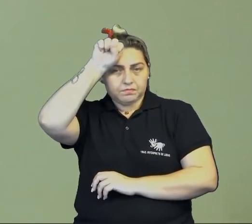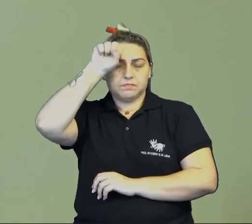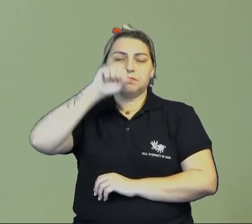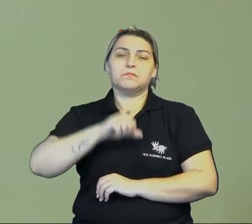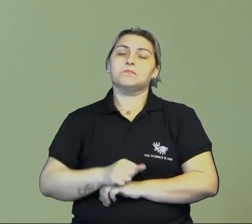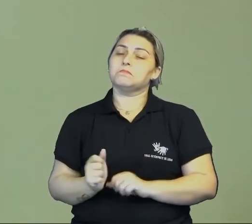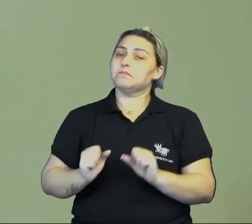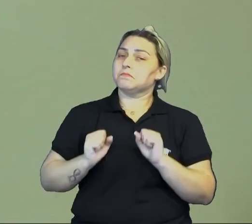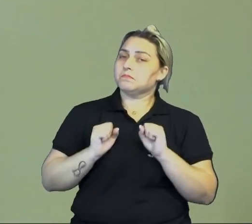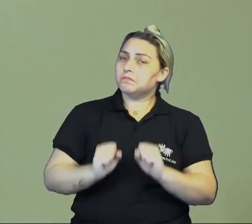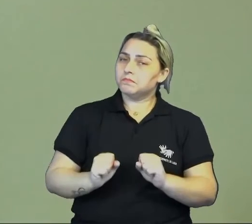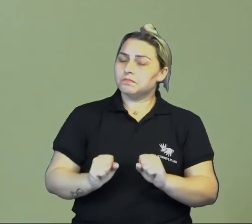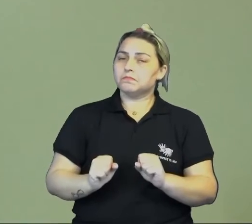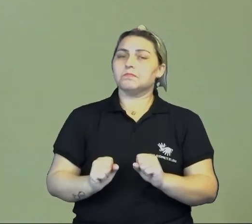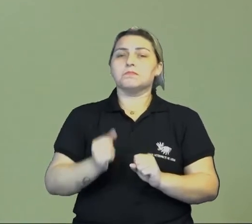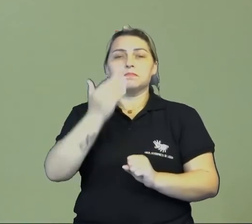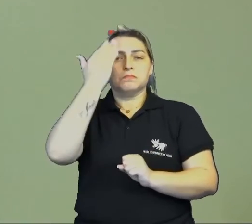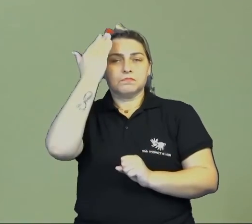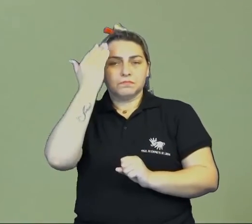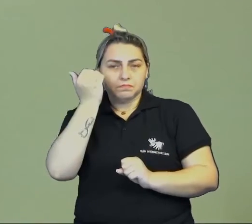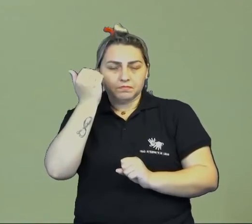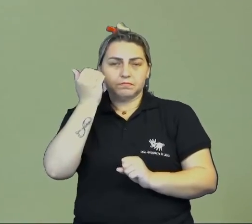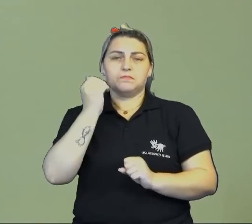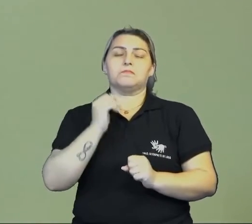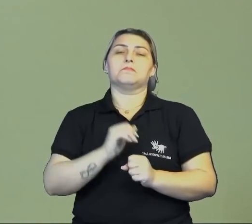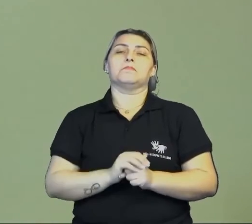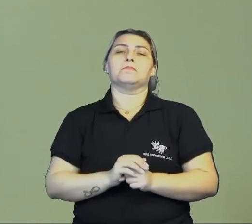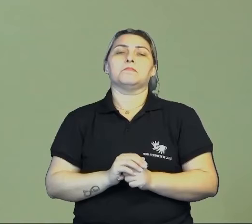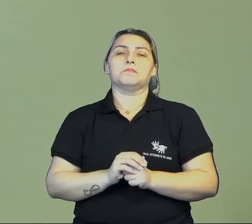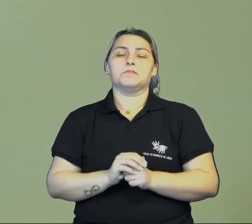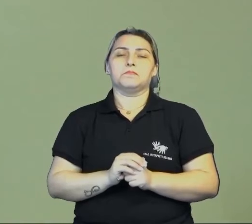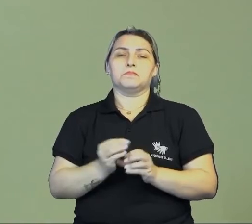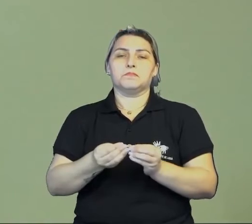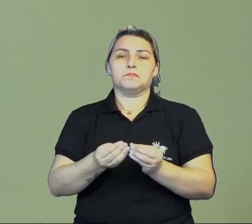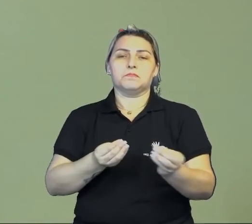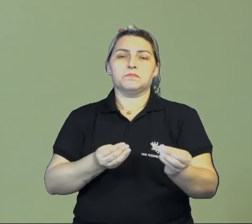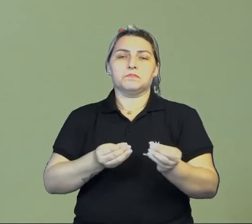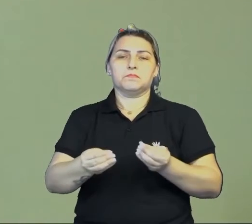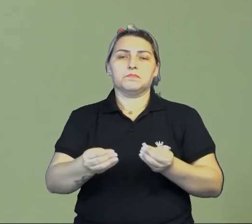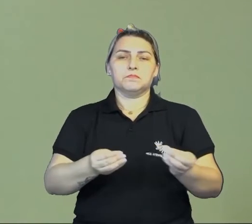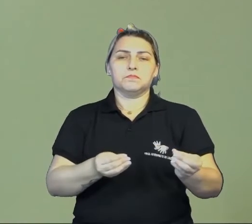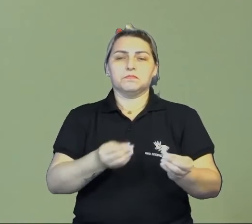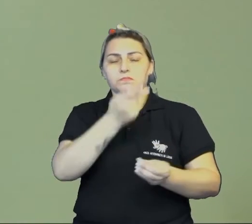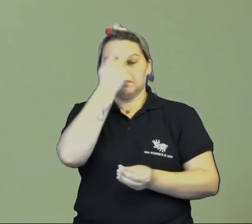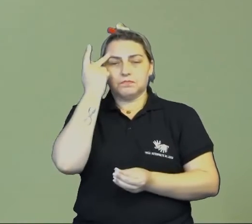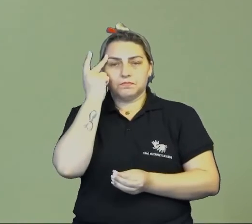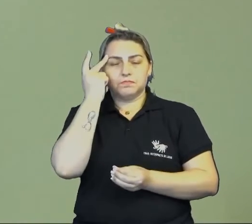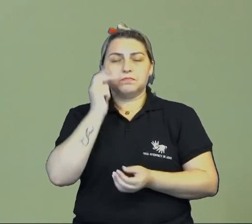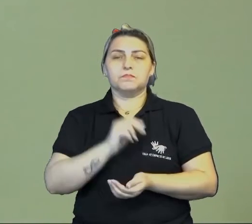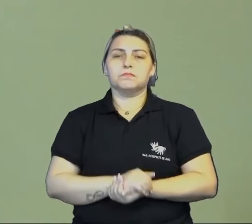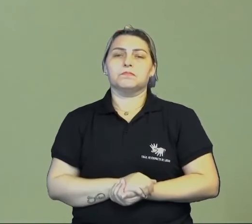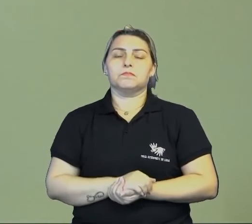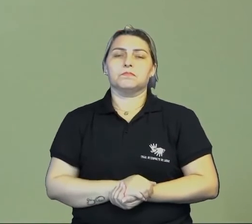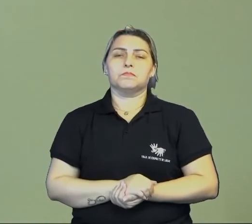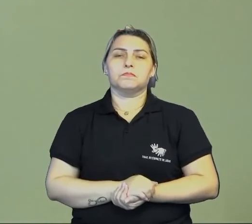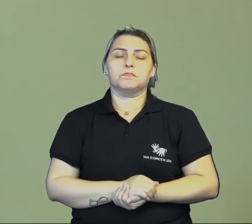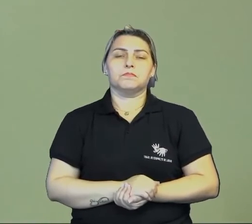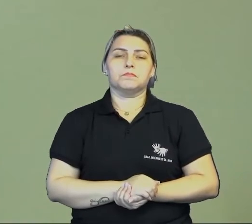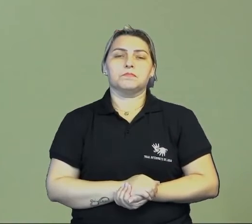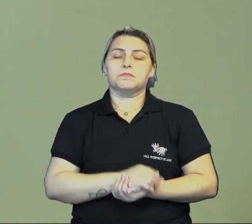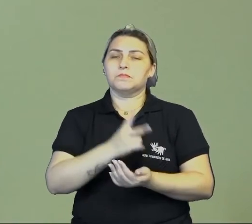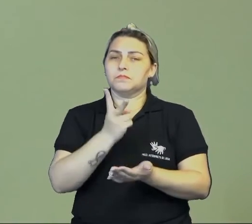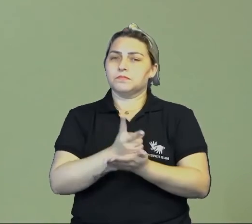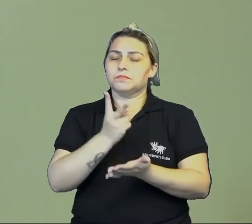para poder designar a fragmentação do indivíduo. Ou seja, sempre